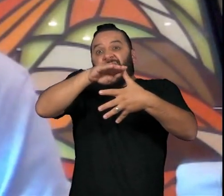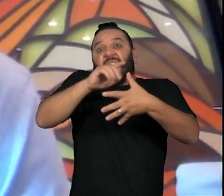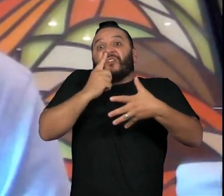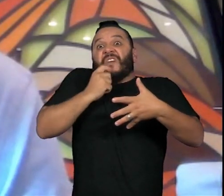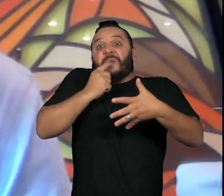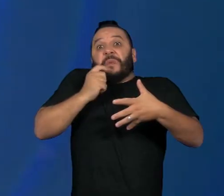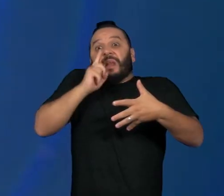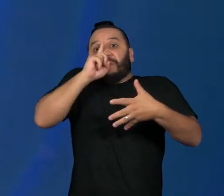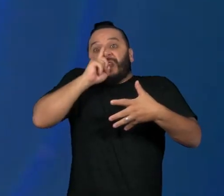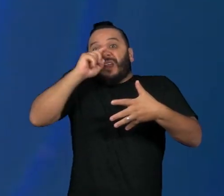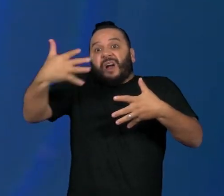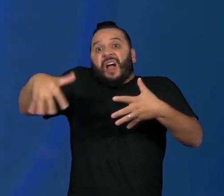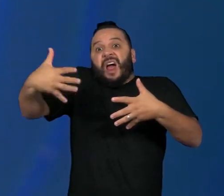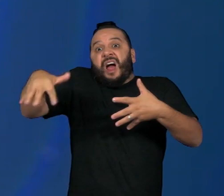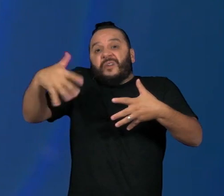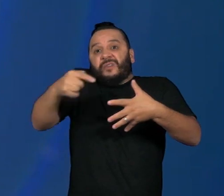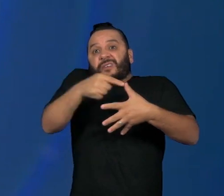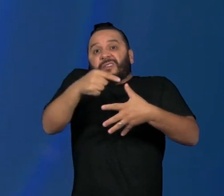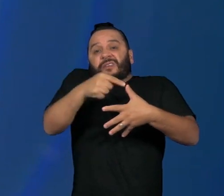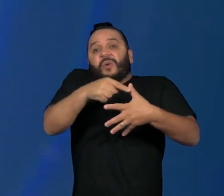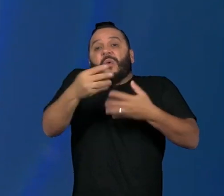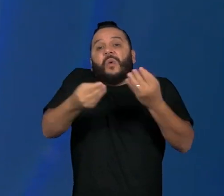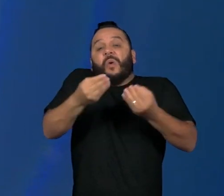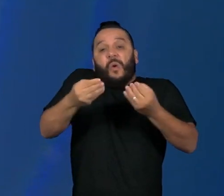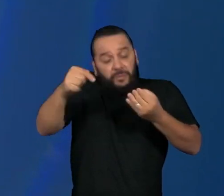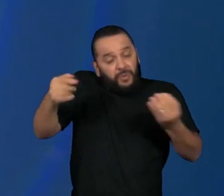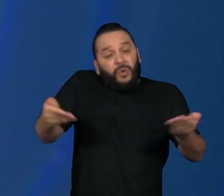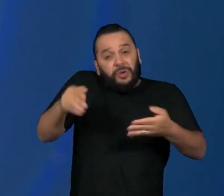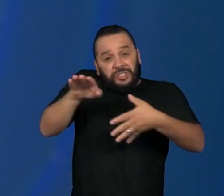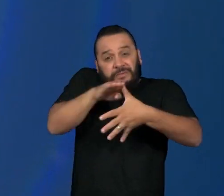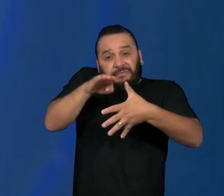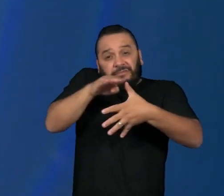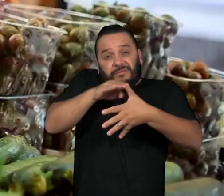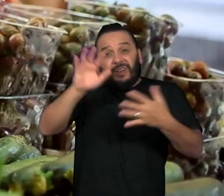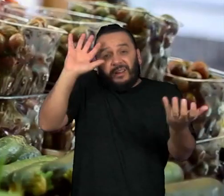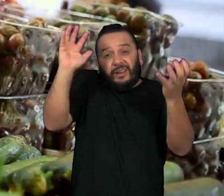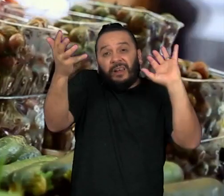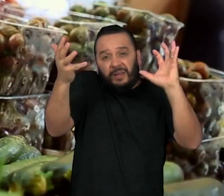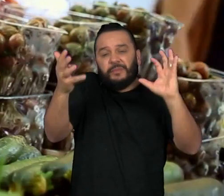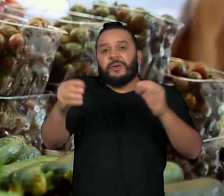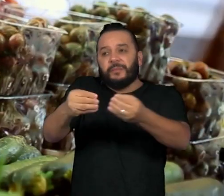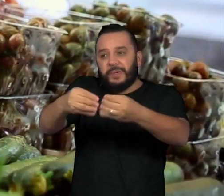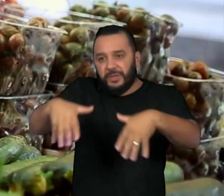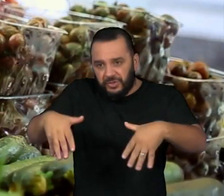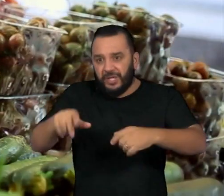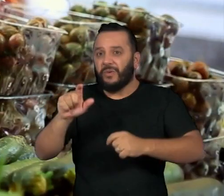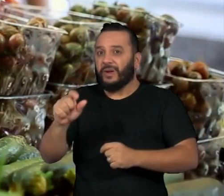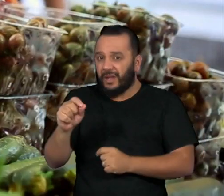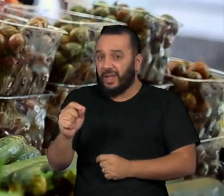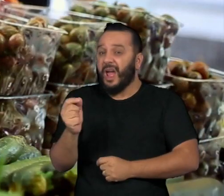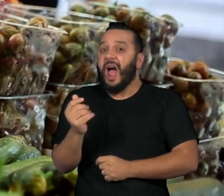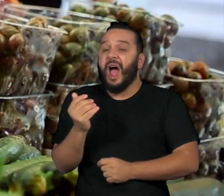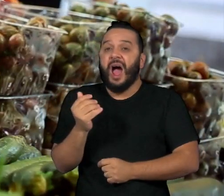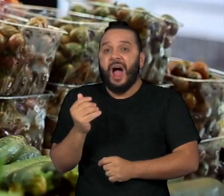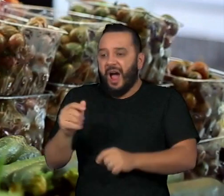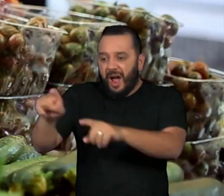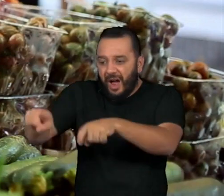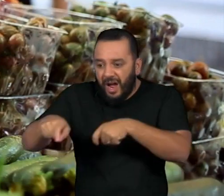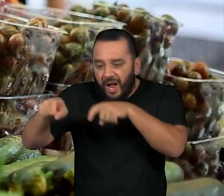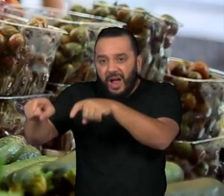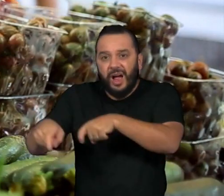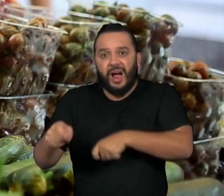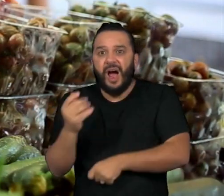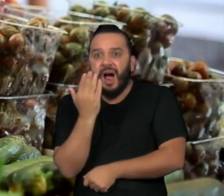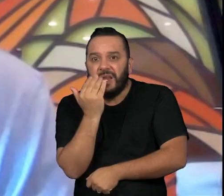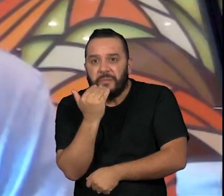muito graves sobre todo o clima do planeta e que interfere, obviamente, na produção de alimentos, nos